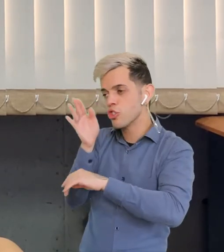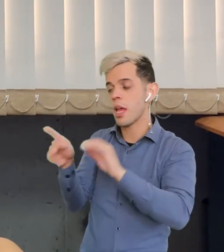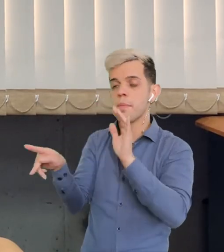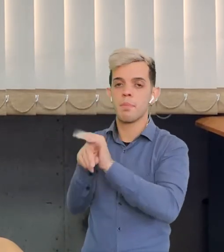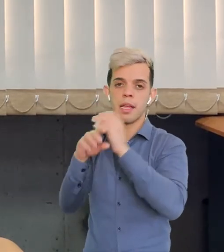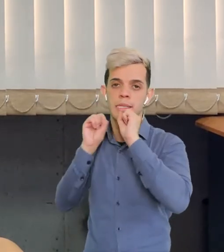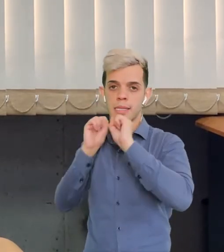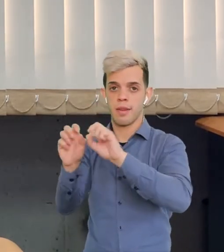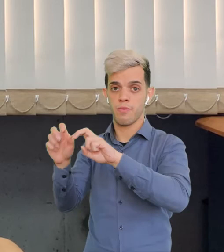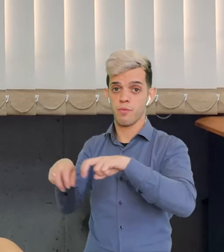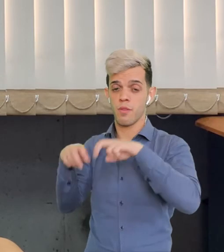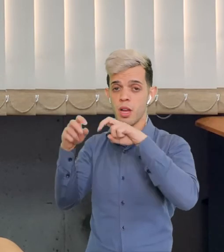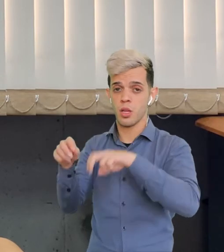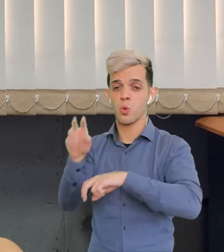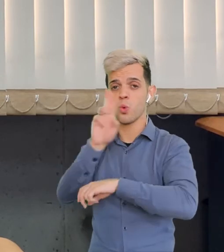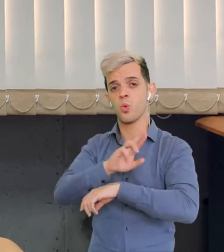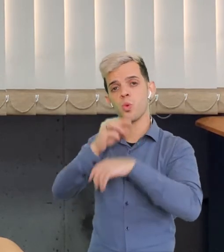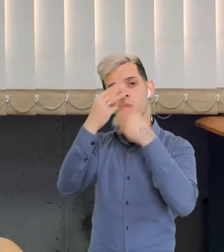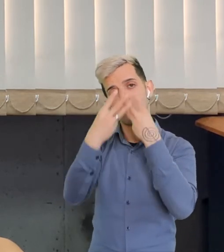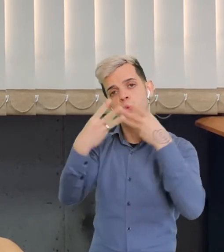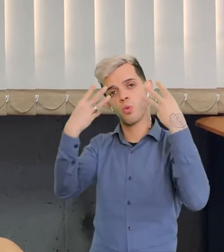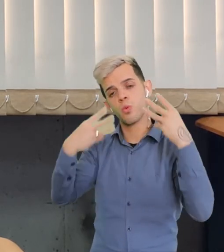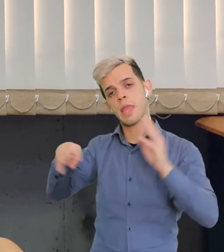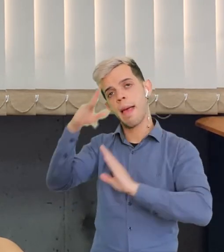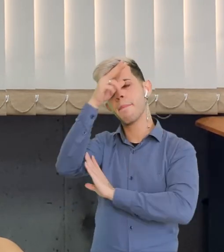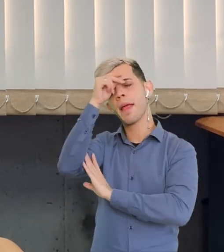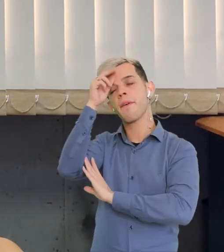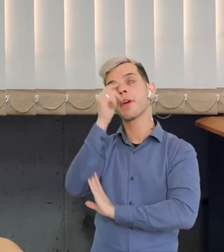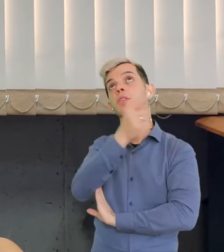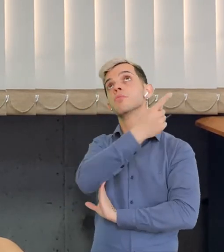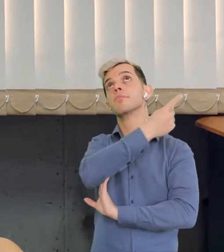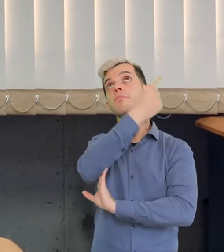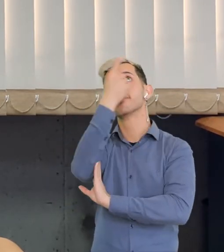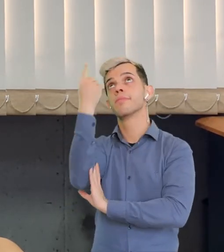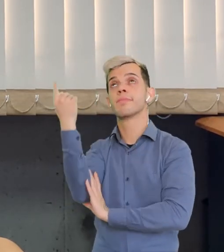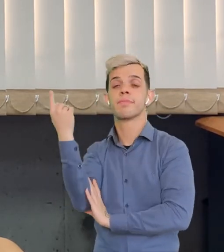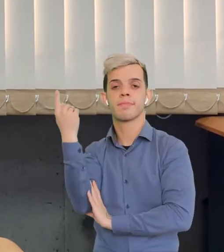a Fazenda, através do site